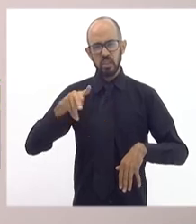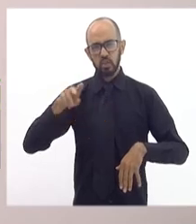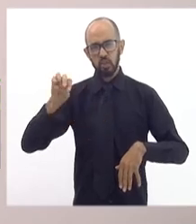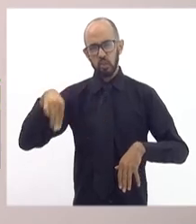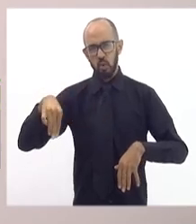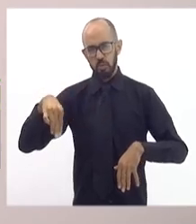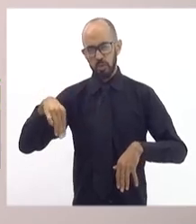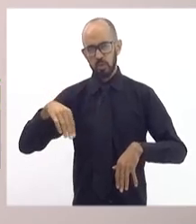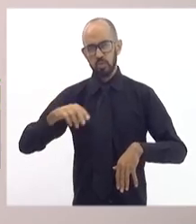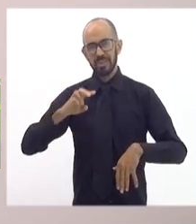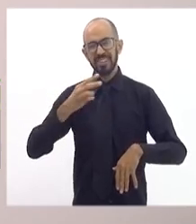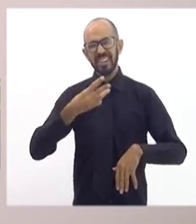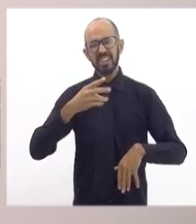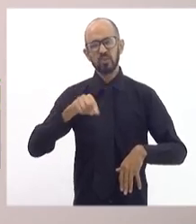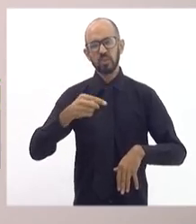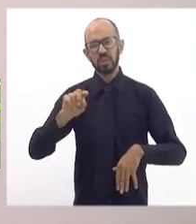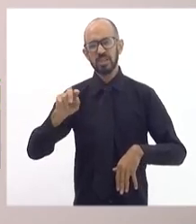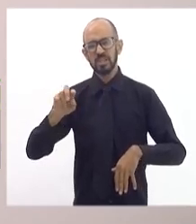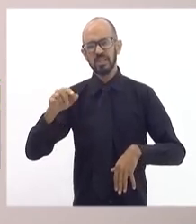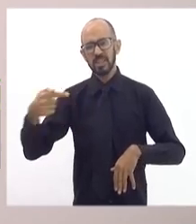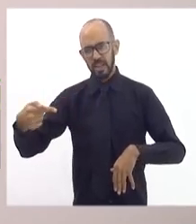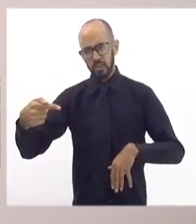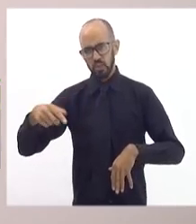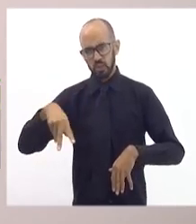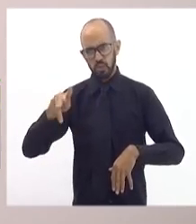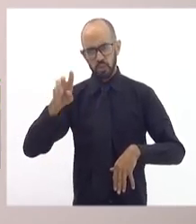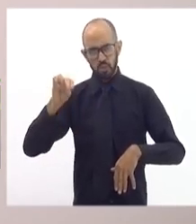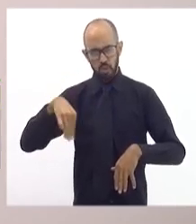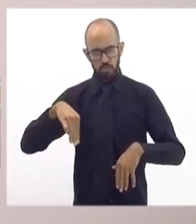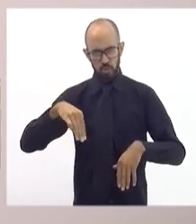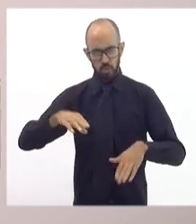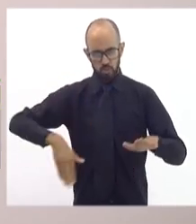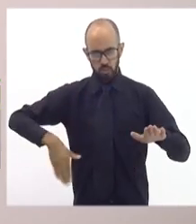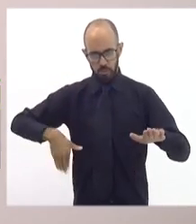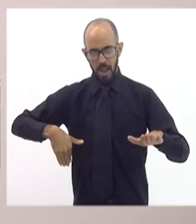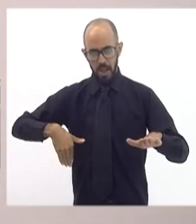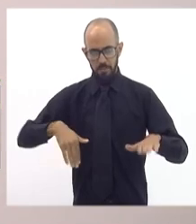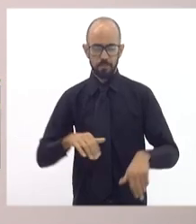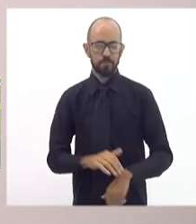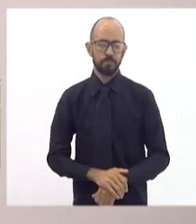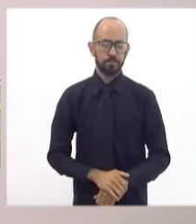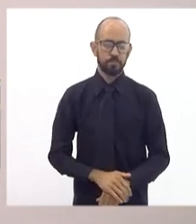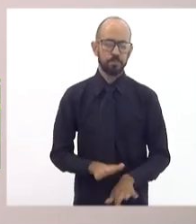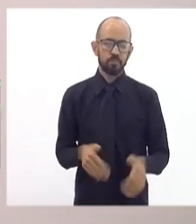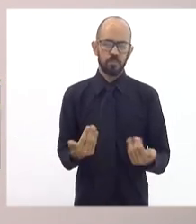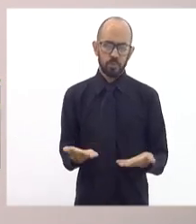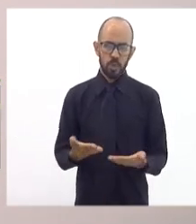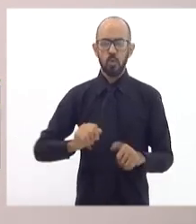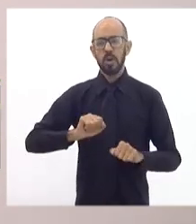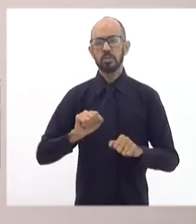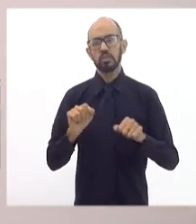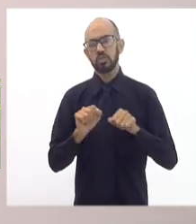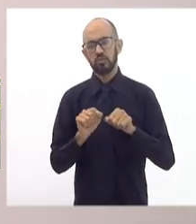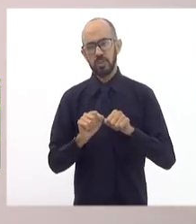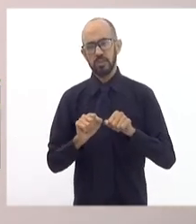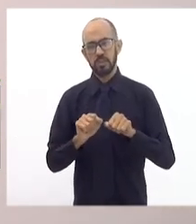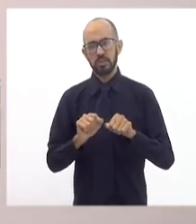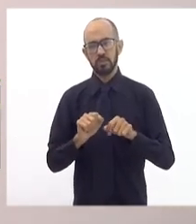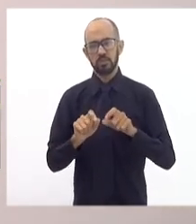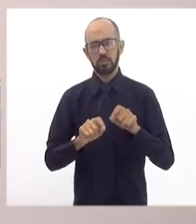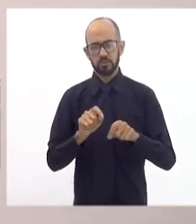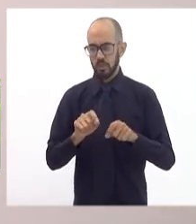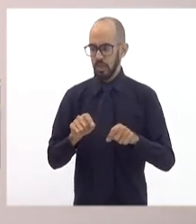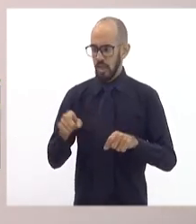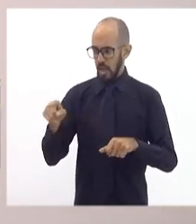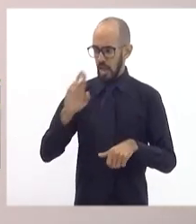tá vocês estão me ouvindo eu tô tá bom né tá então um processo ele foi dividida dessa forma se a resposta do